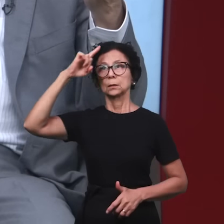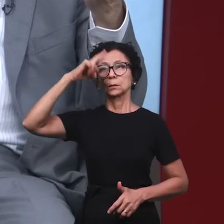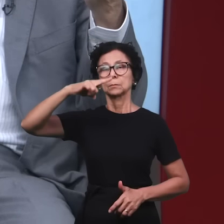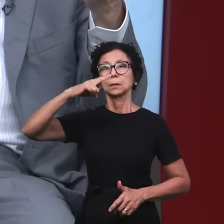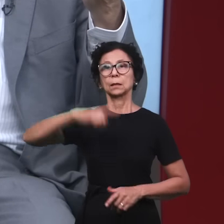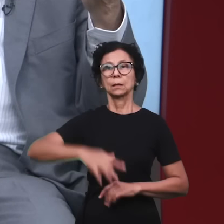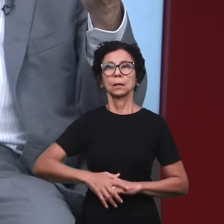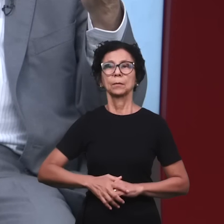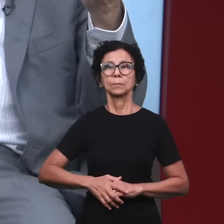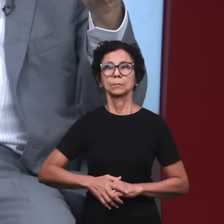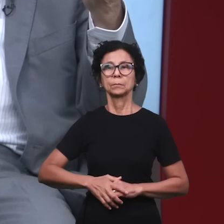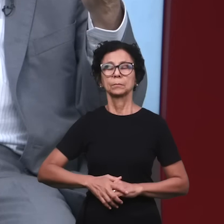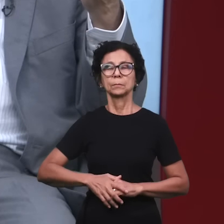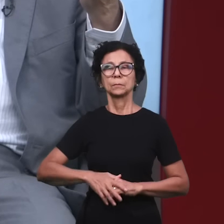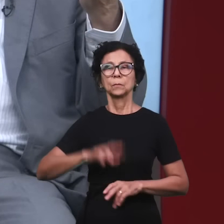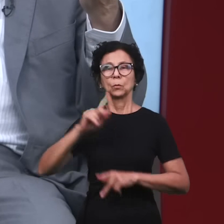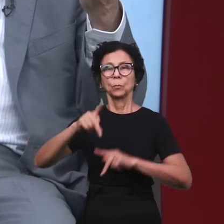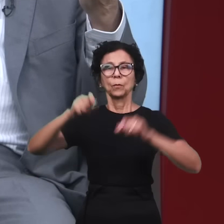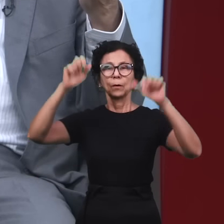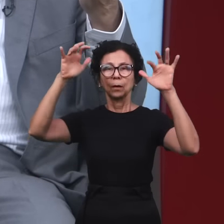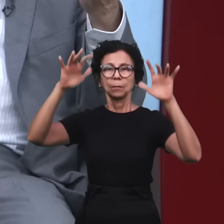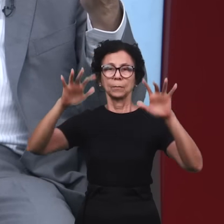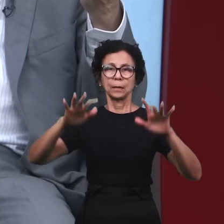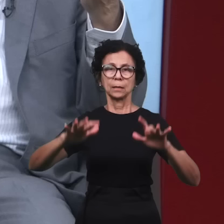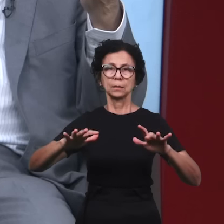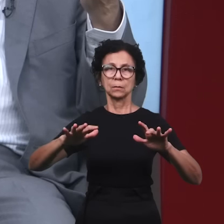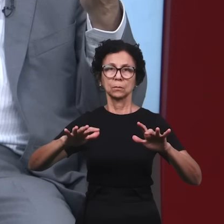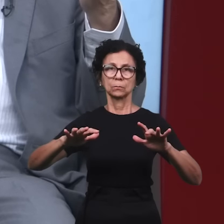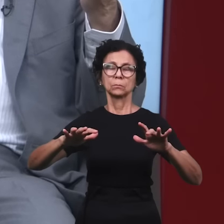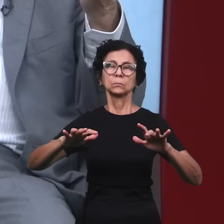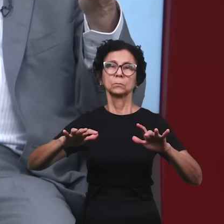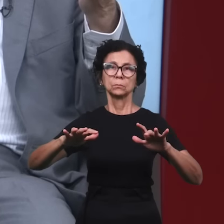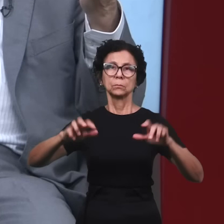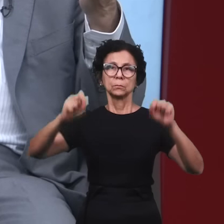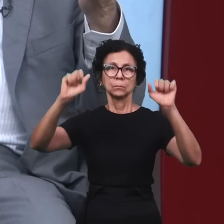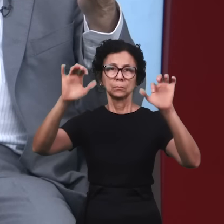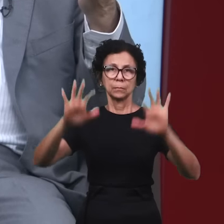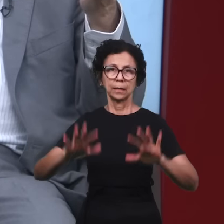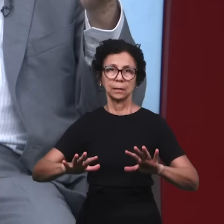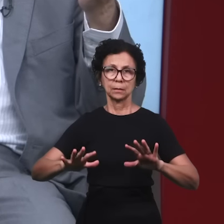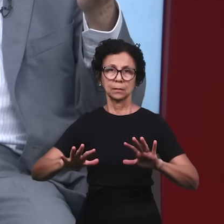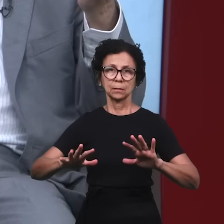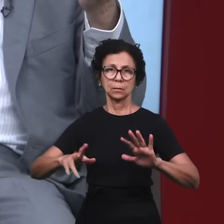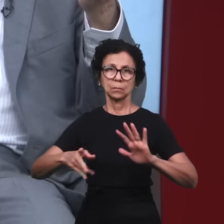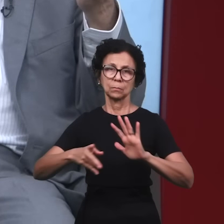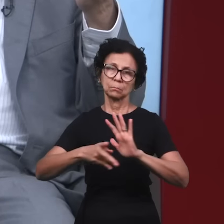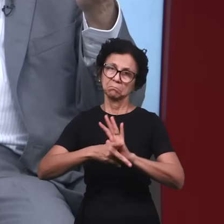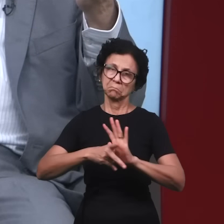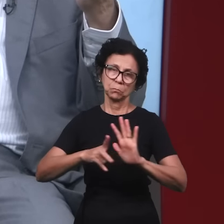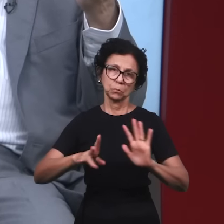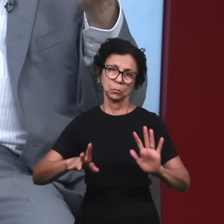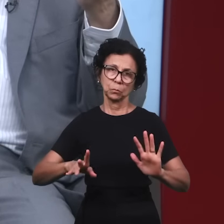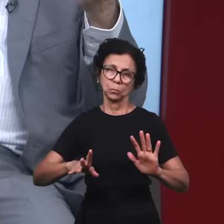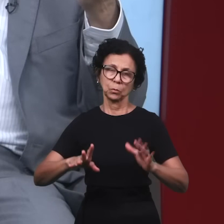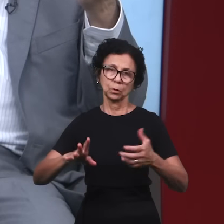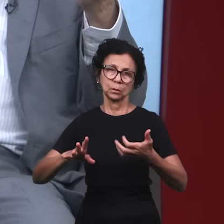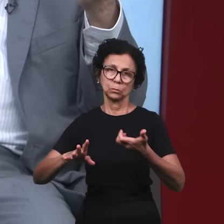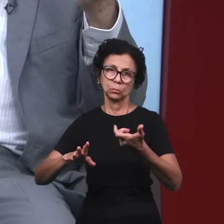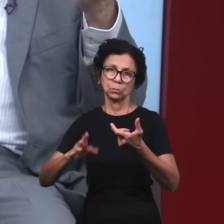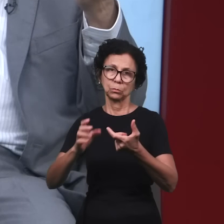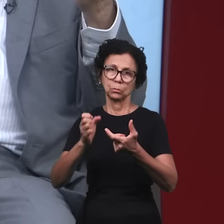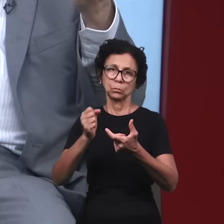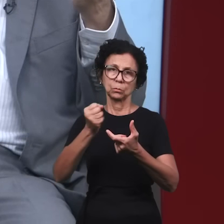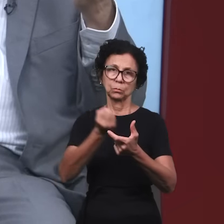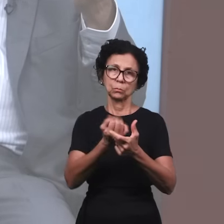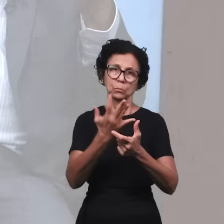a chamada bênção apostólica ou bênção patriarcal. O